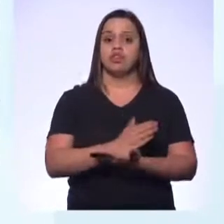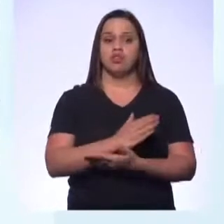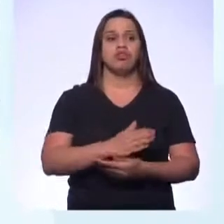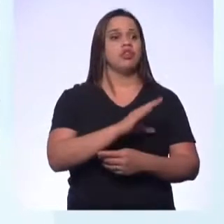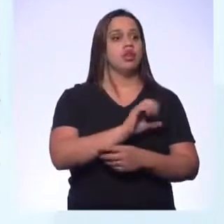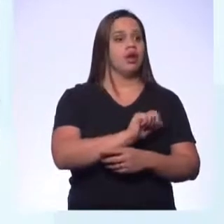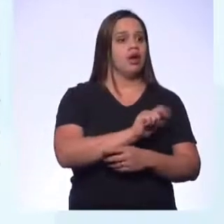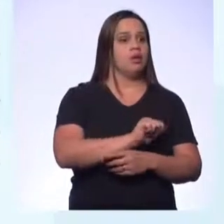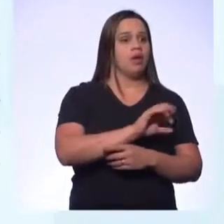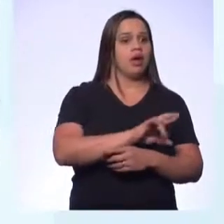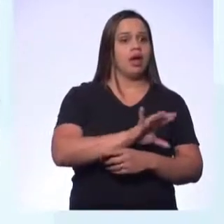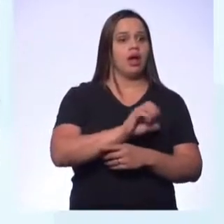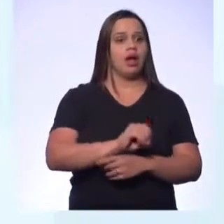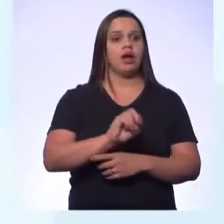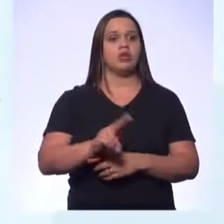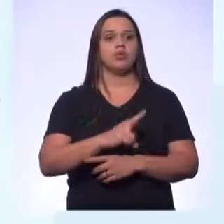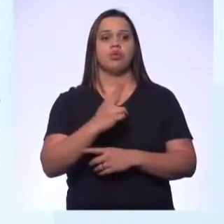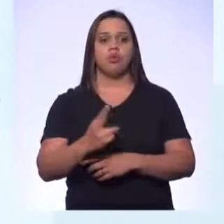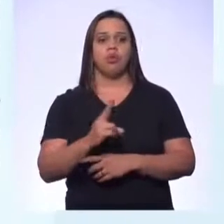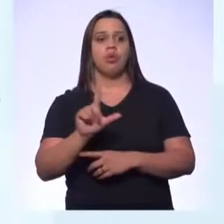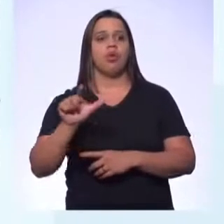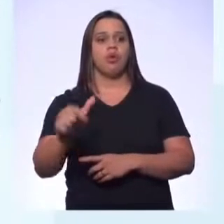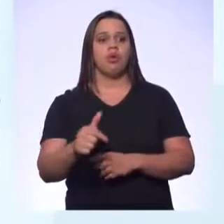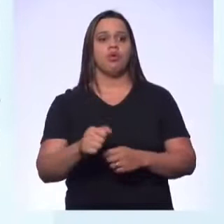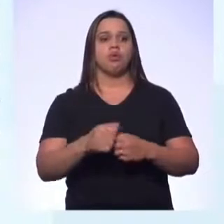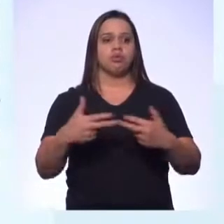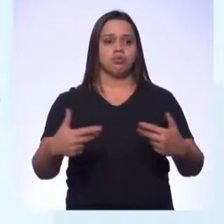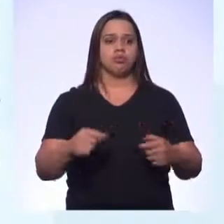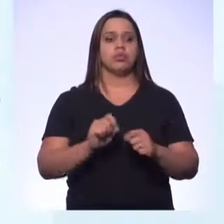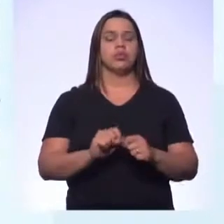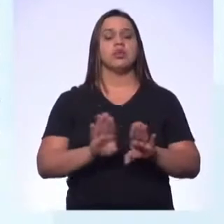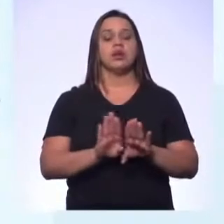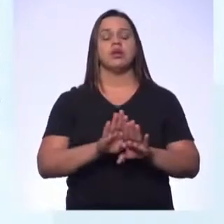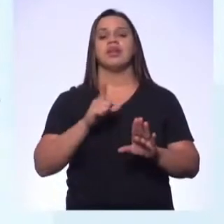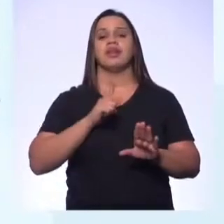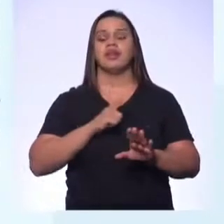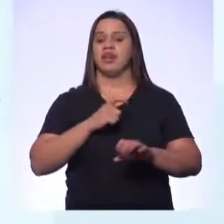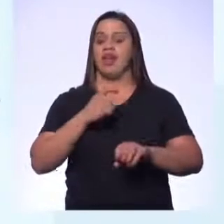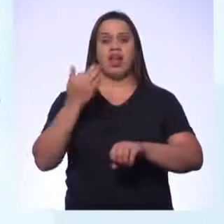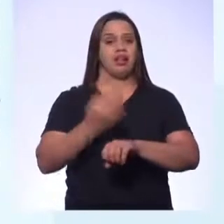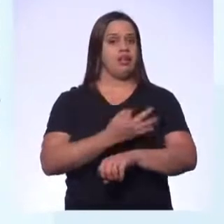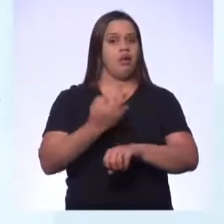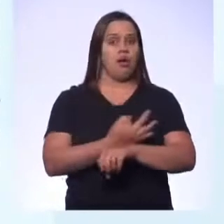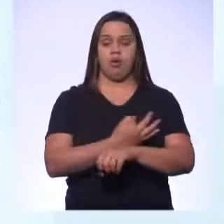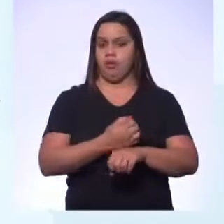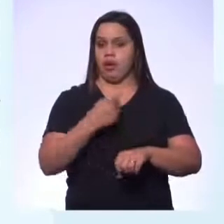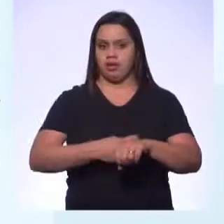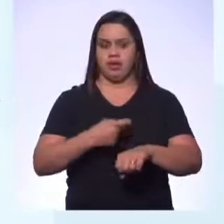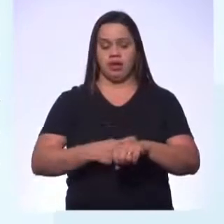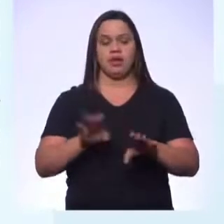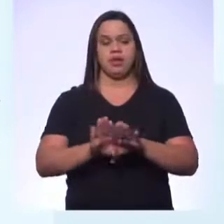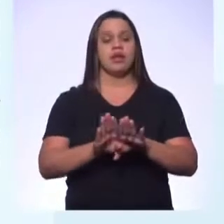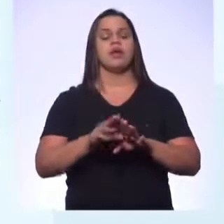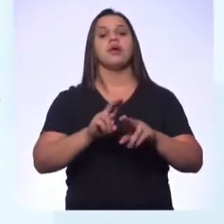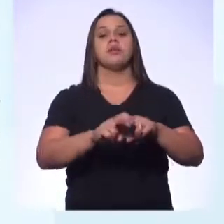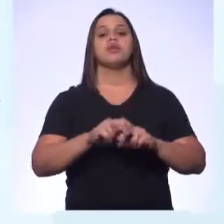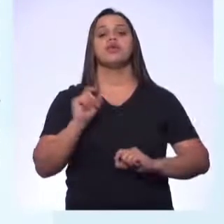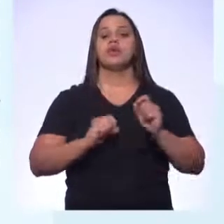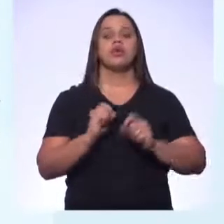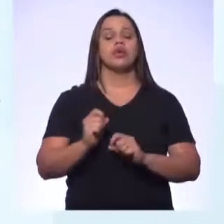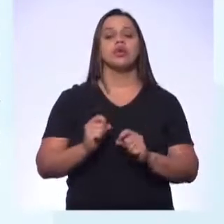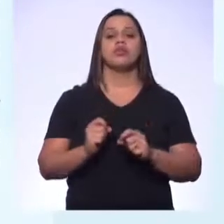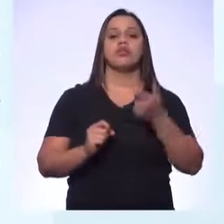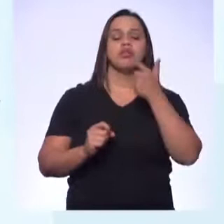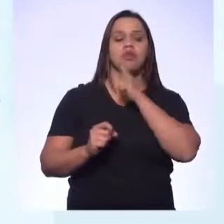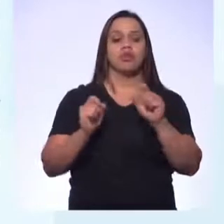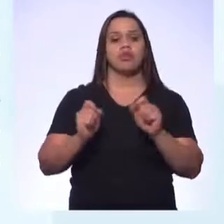dolomitos. Outra característica das rochas sedimentares é que possuem baixa resistência mecânica e, por isso, são difíceis de passar